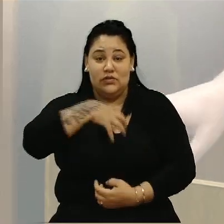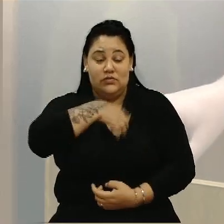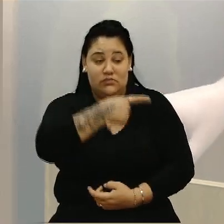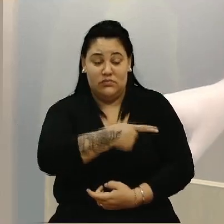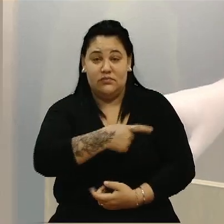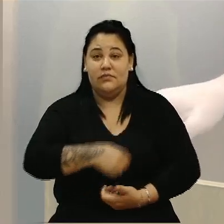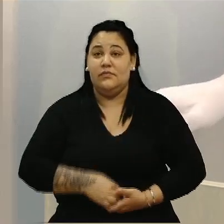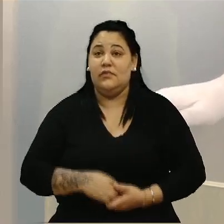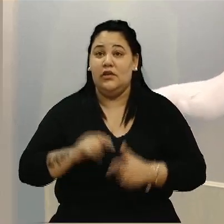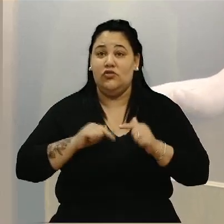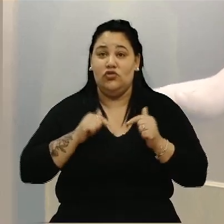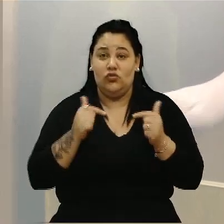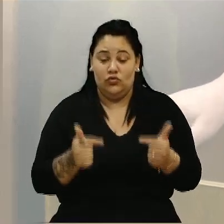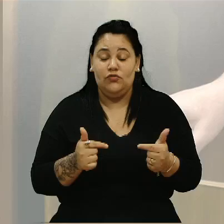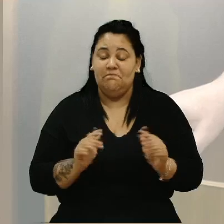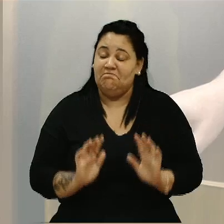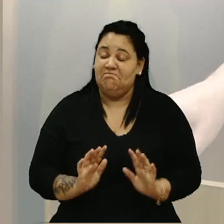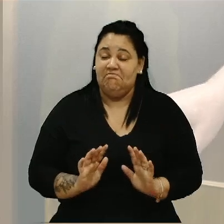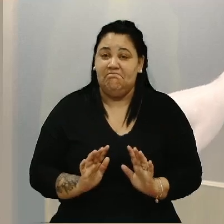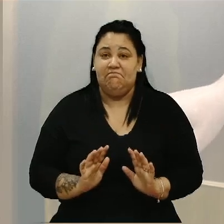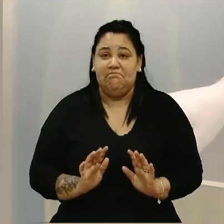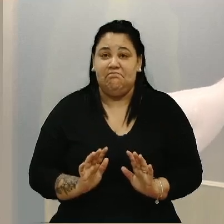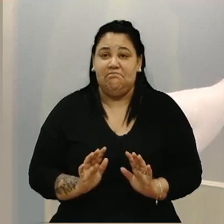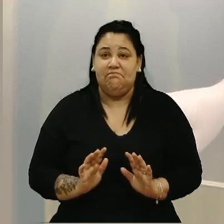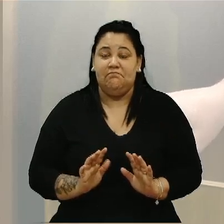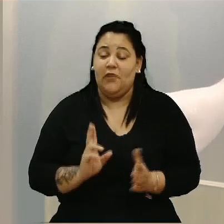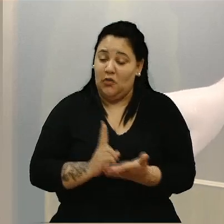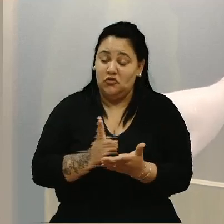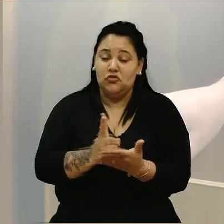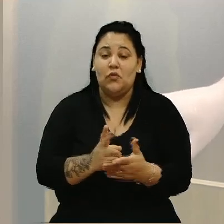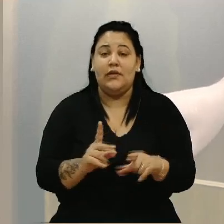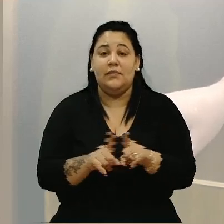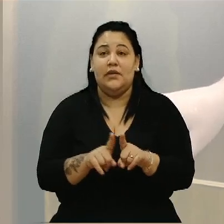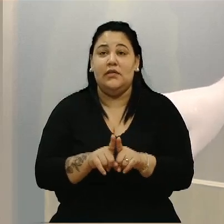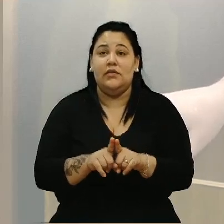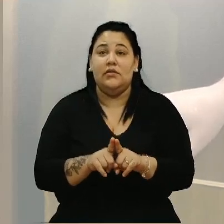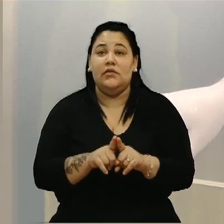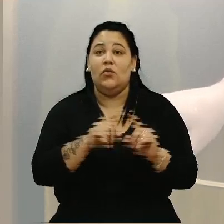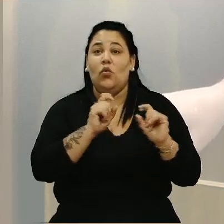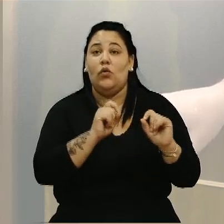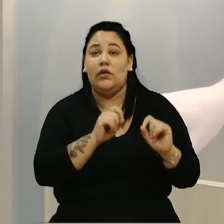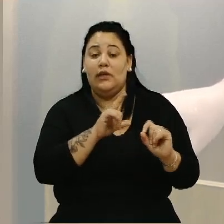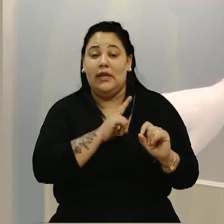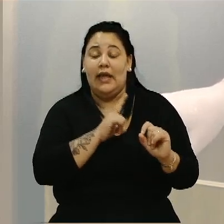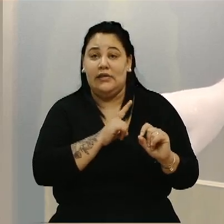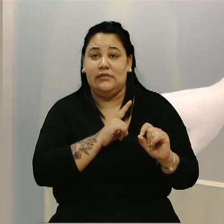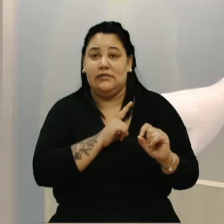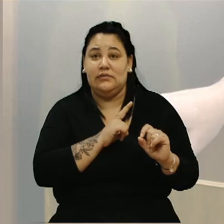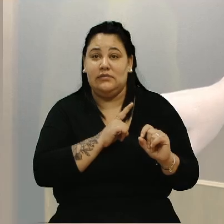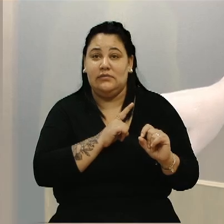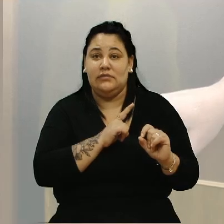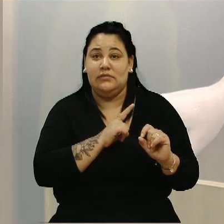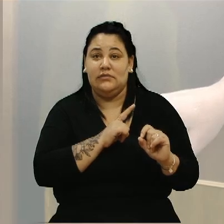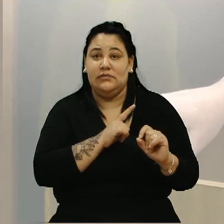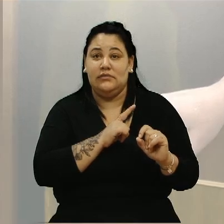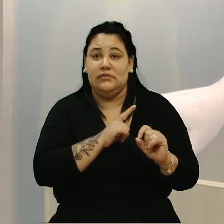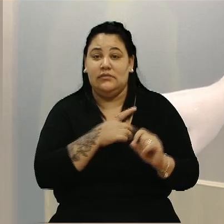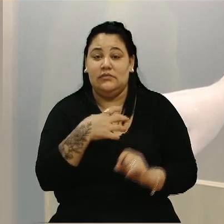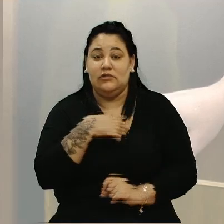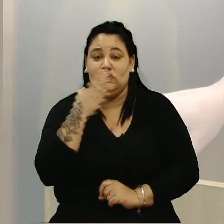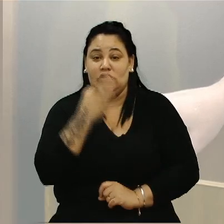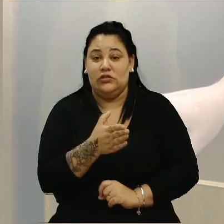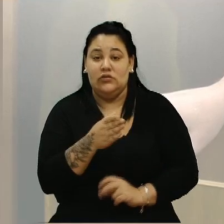ato, serão, a princípio, mantidos, o que tem uma repercussão direta, né? Direta na